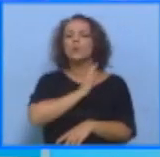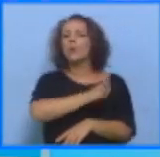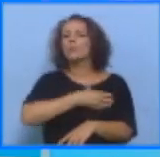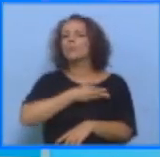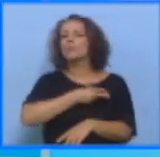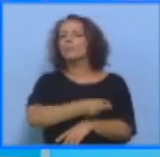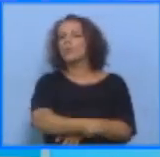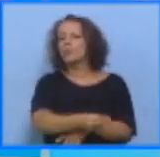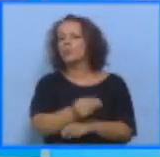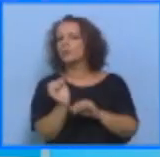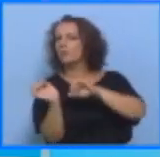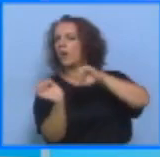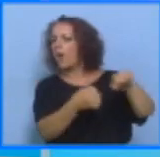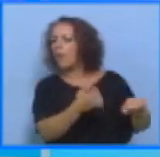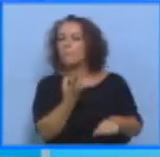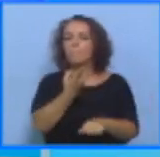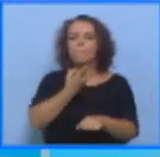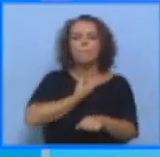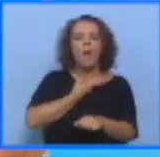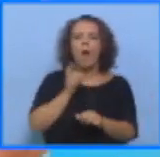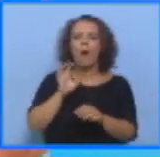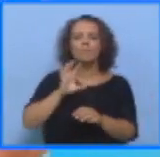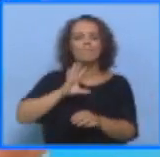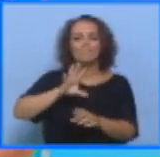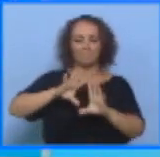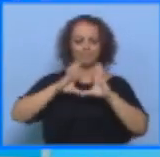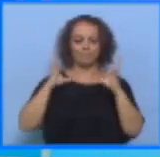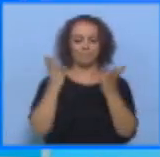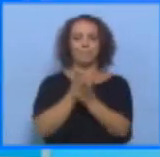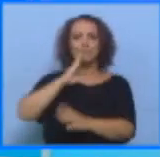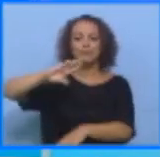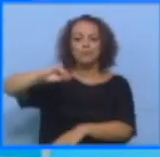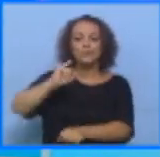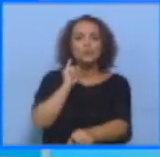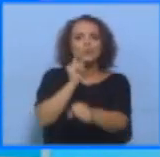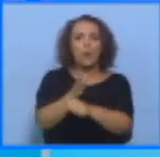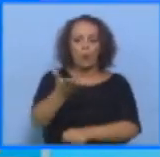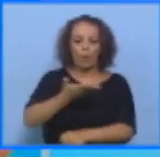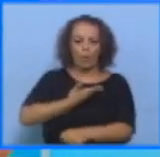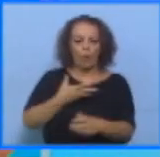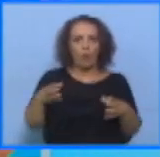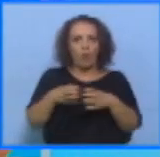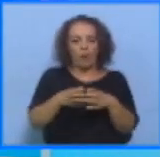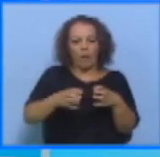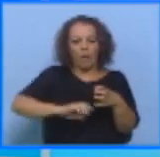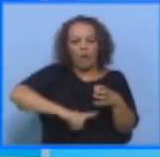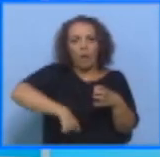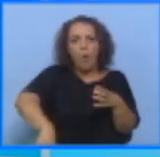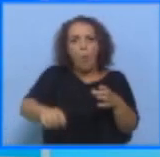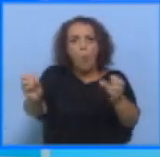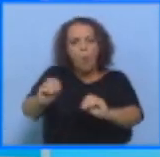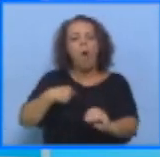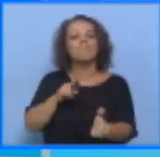fundar missões e comunidades noutros países onde não haja dominicanos, onde as realidades sejam frágeis. E